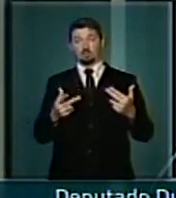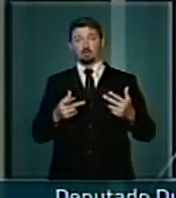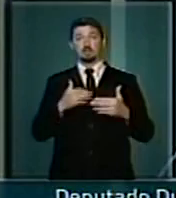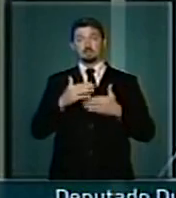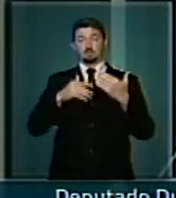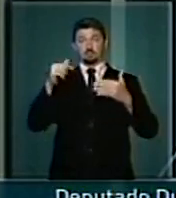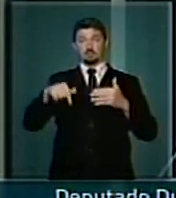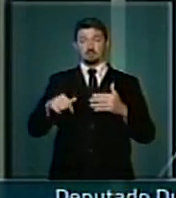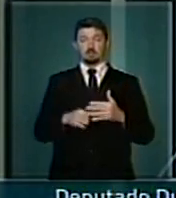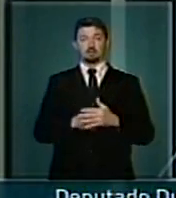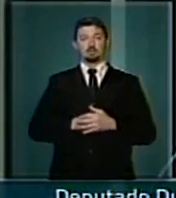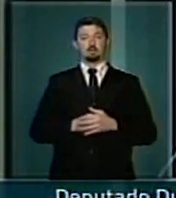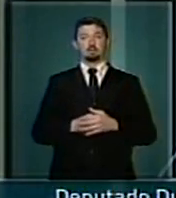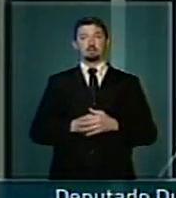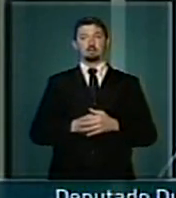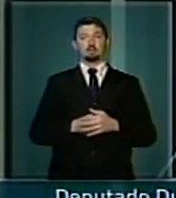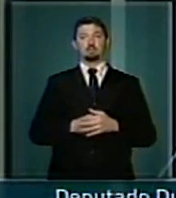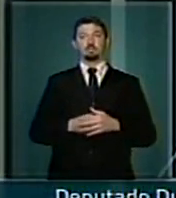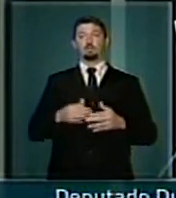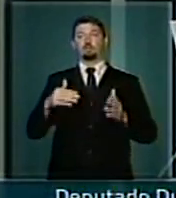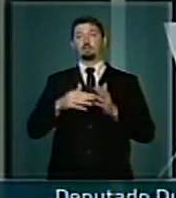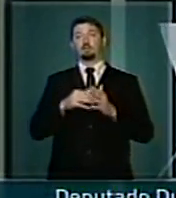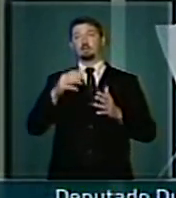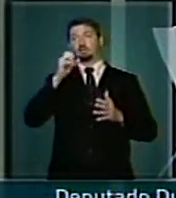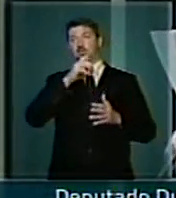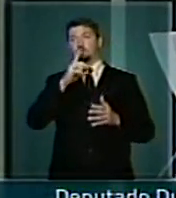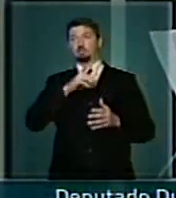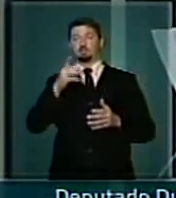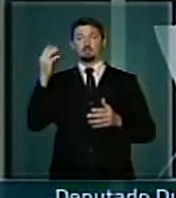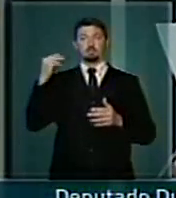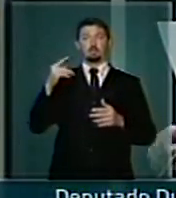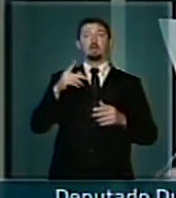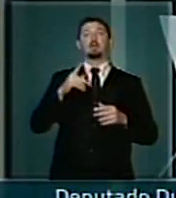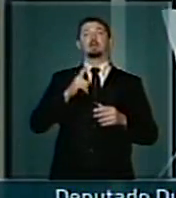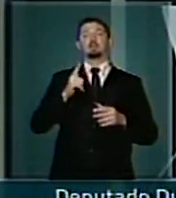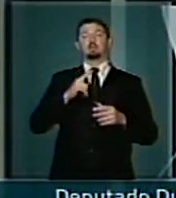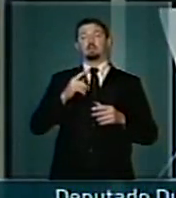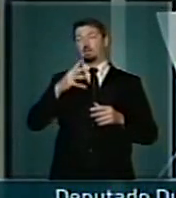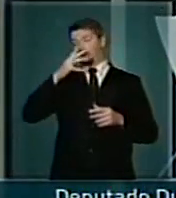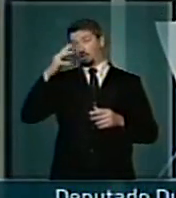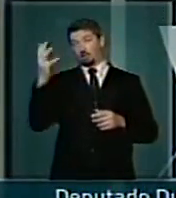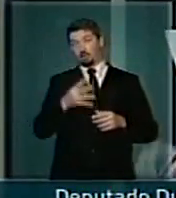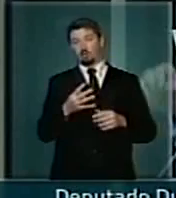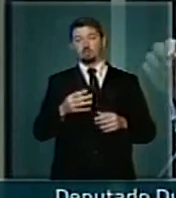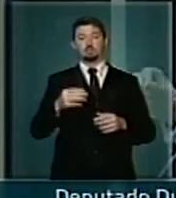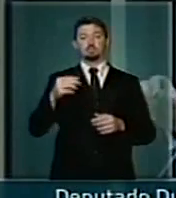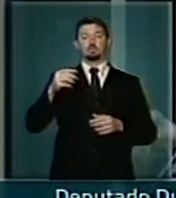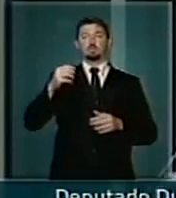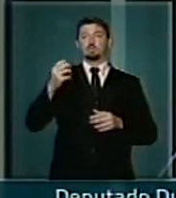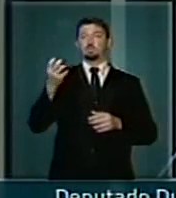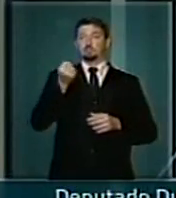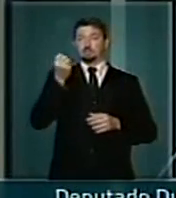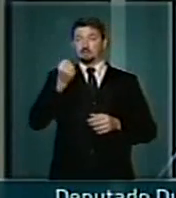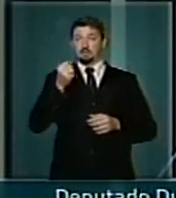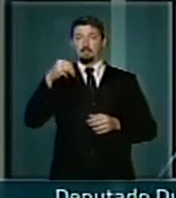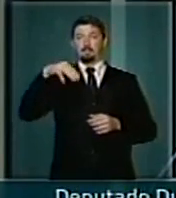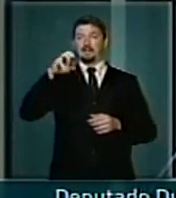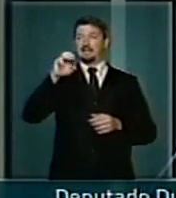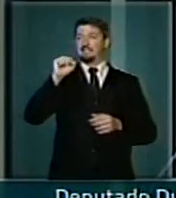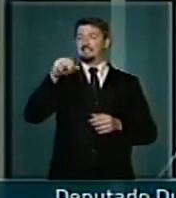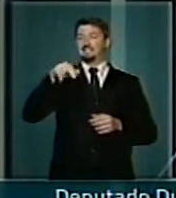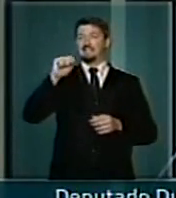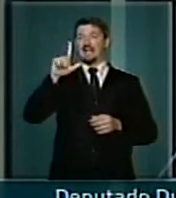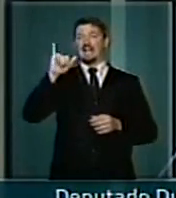das Cidades. No final de semana, o ministro Mário Negromonte foi acusado de oferecer um mensalinho de R$30 mil para